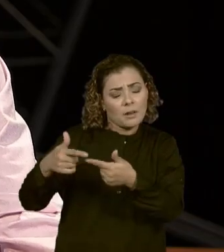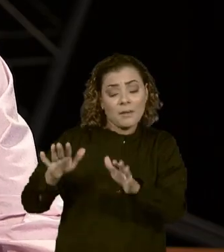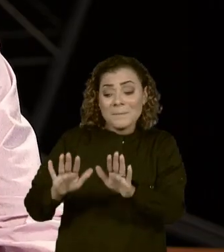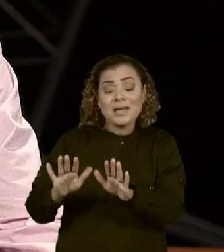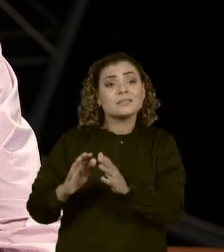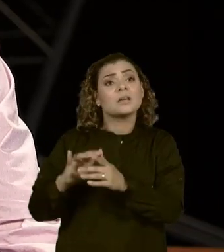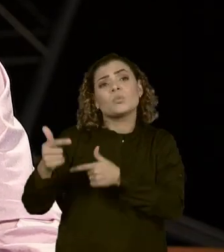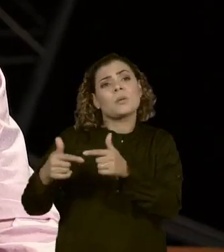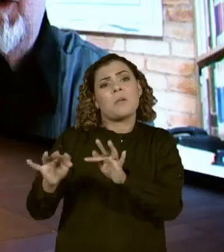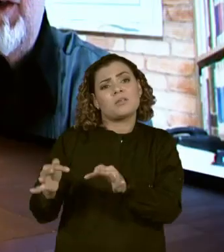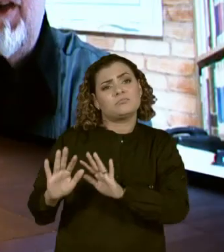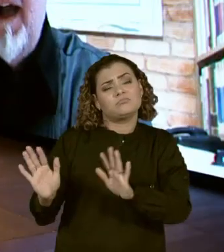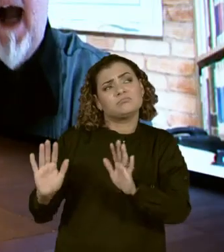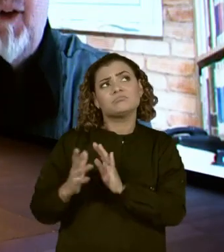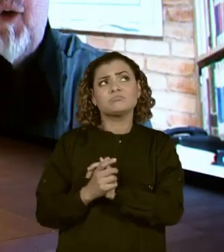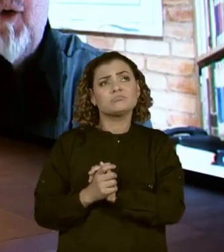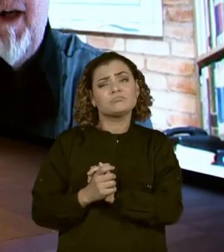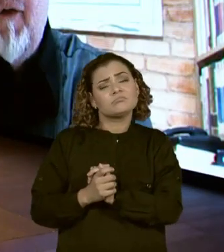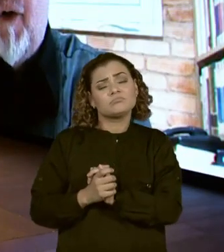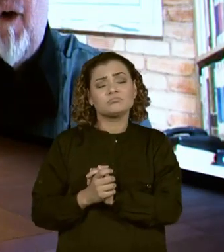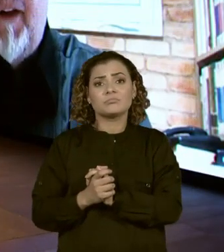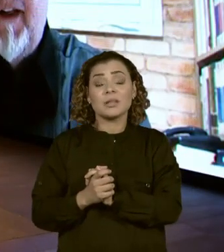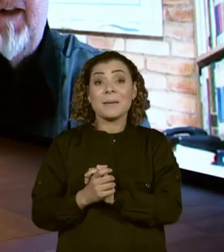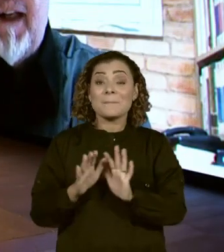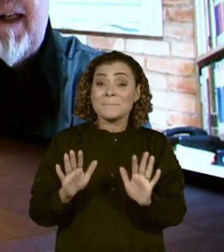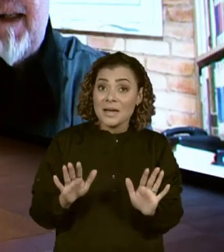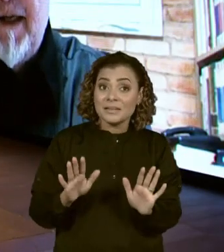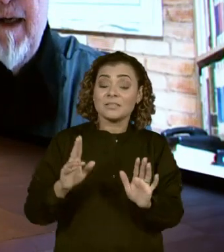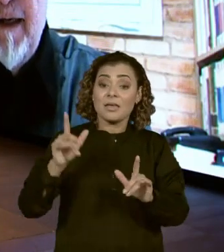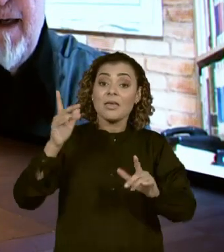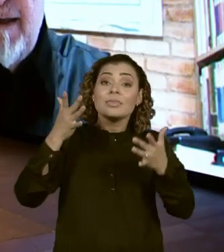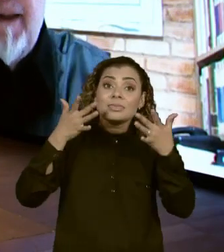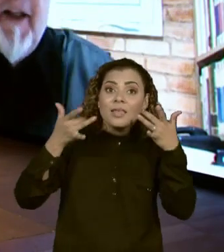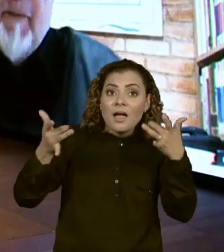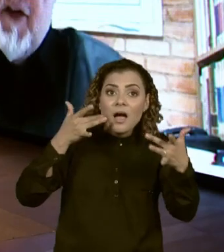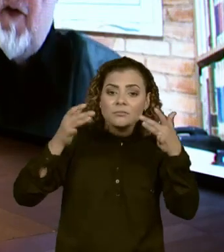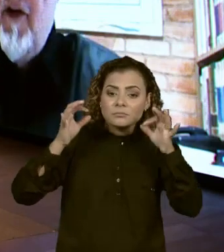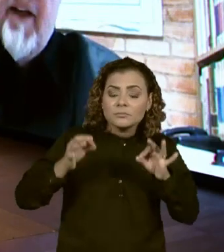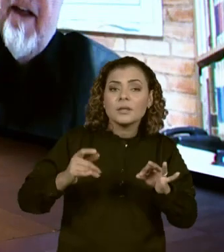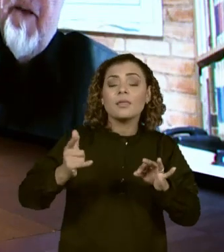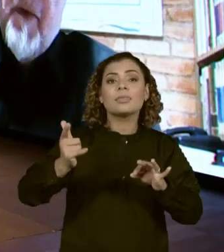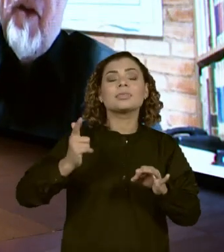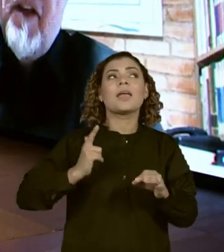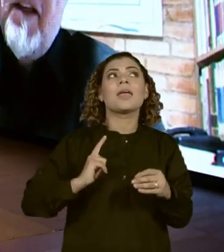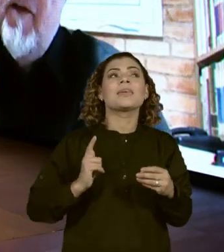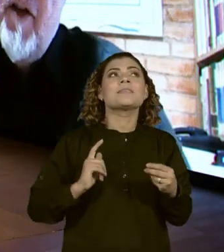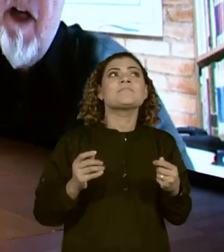única vez, ao vivo, na frente das pessoas. Eu vou trabalhar no streaming, numa